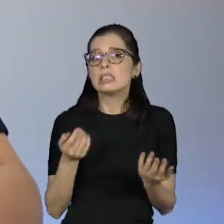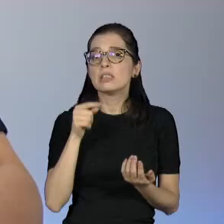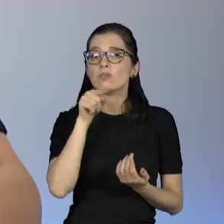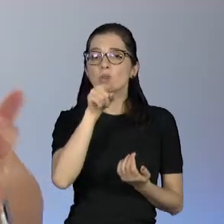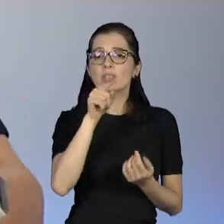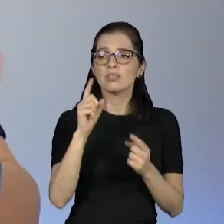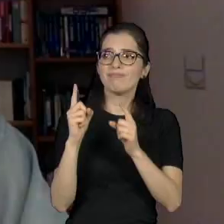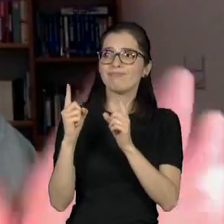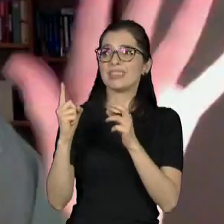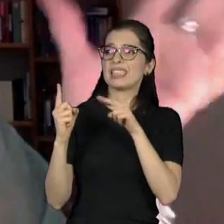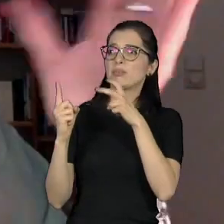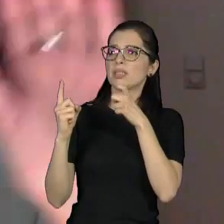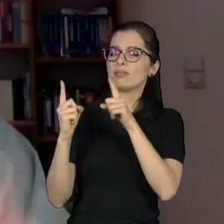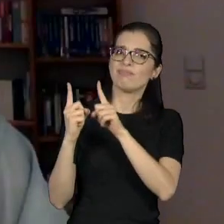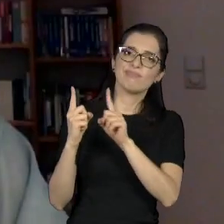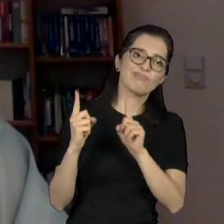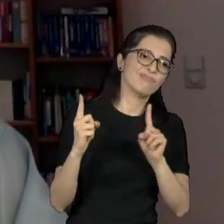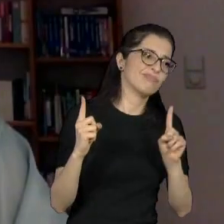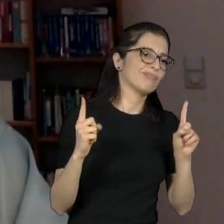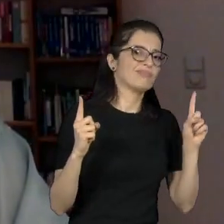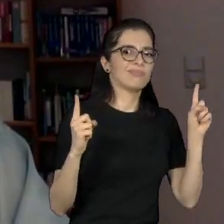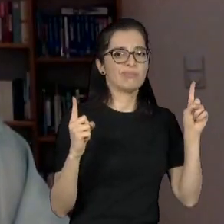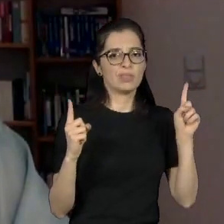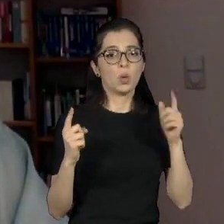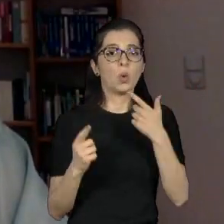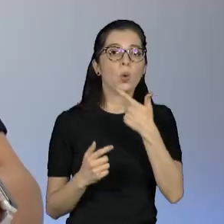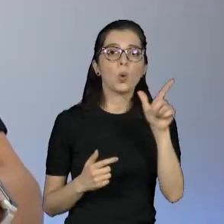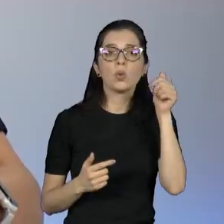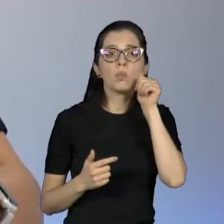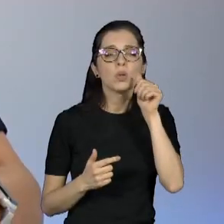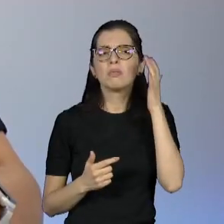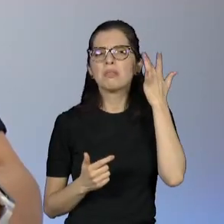outra mulher que tava lá, eu não consegui reconhecer quem é.